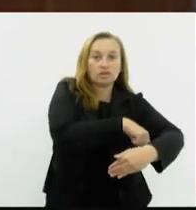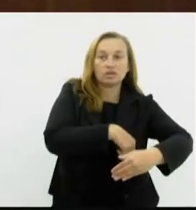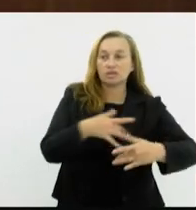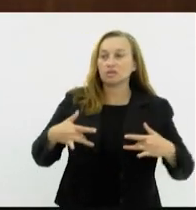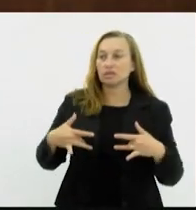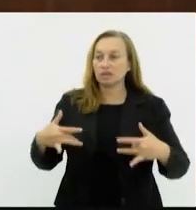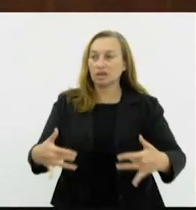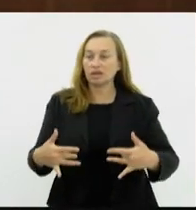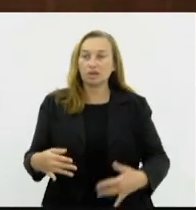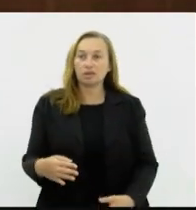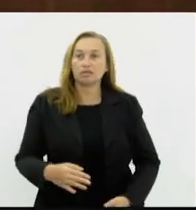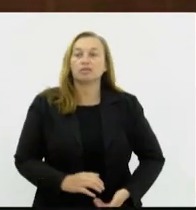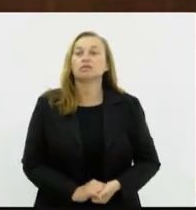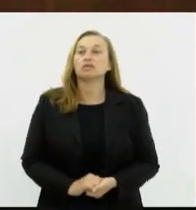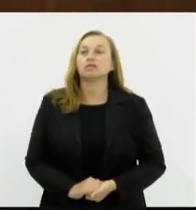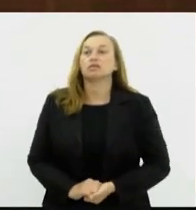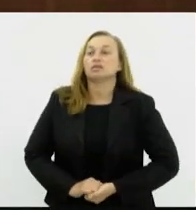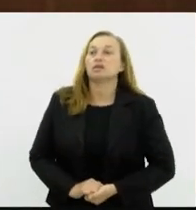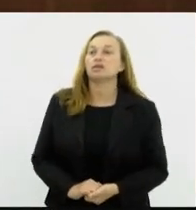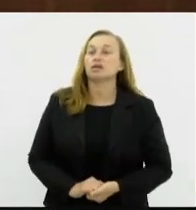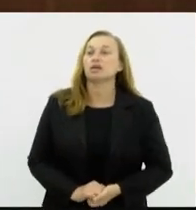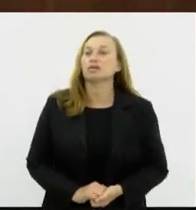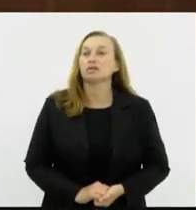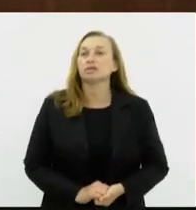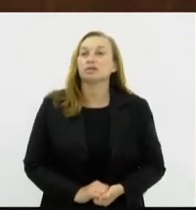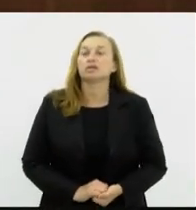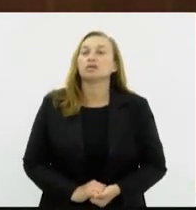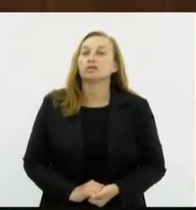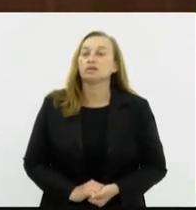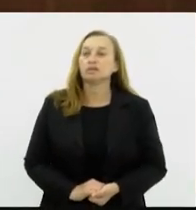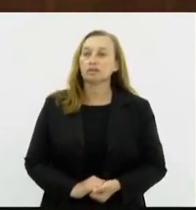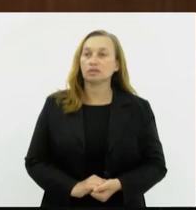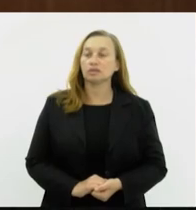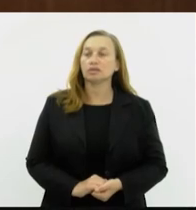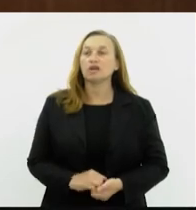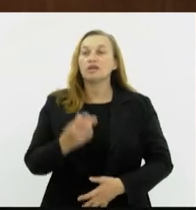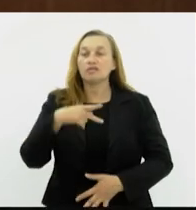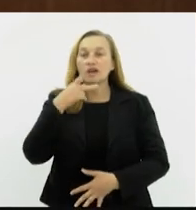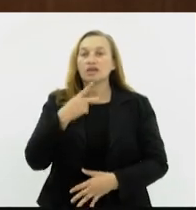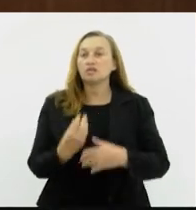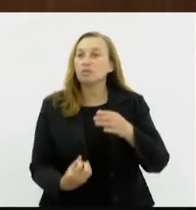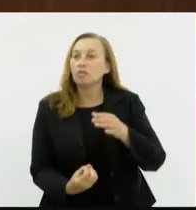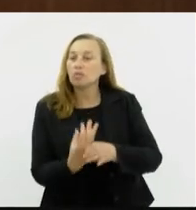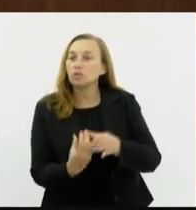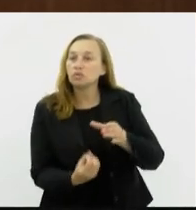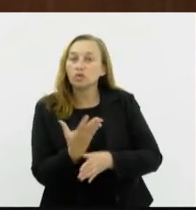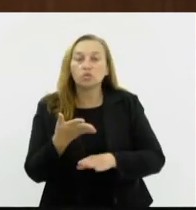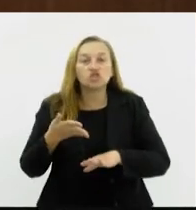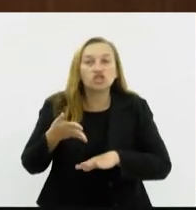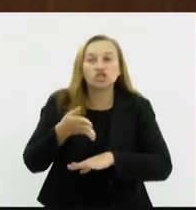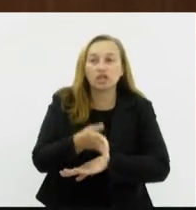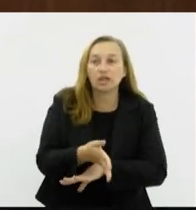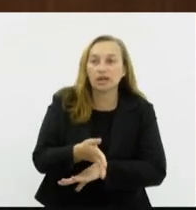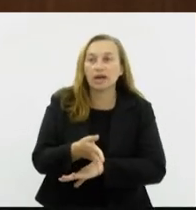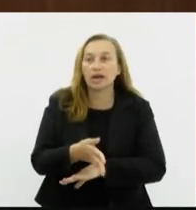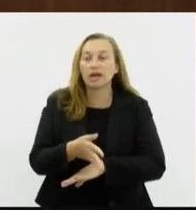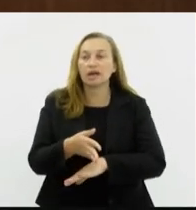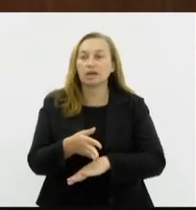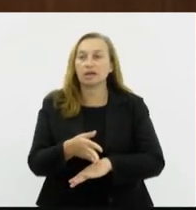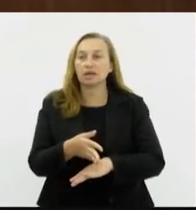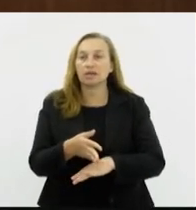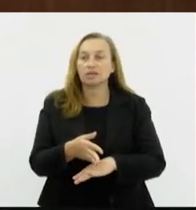de combate a esses dois elementos. É falar sobre a produção e chegar à mesa do trabalhador